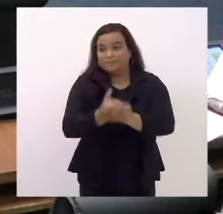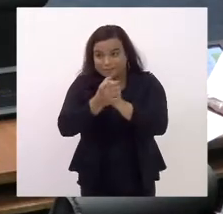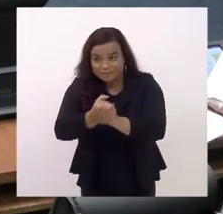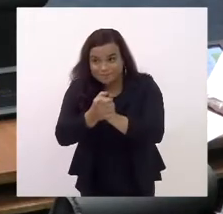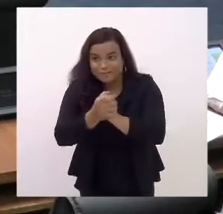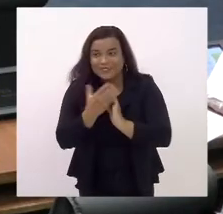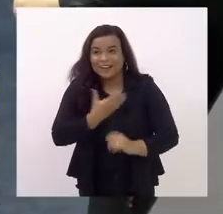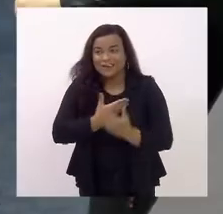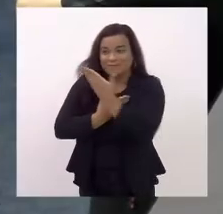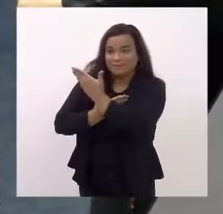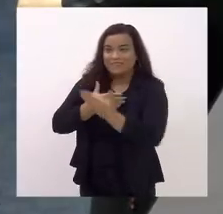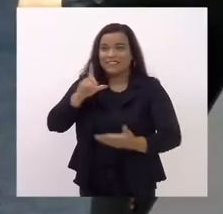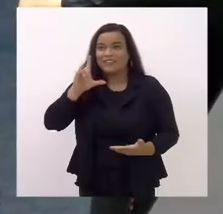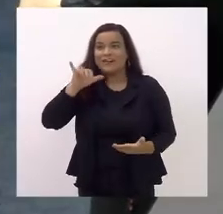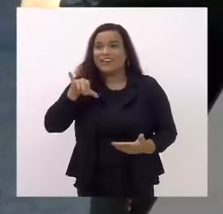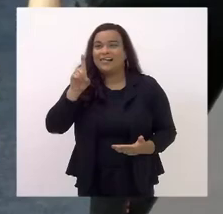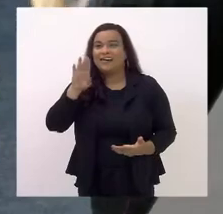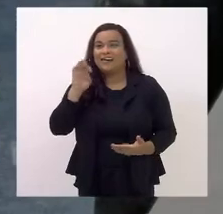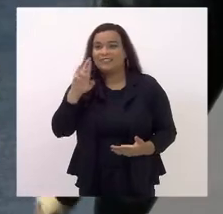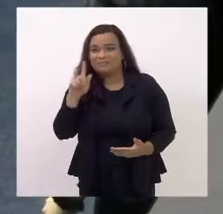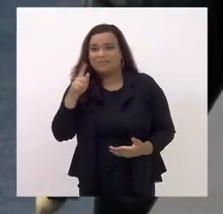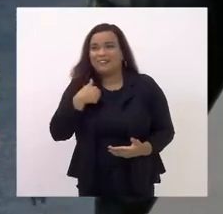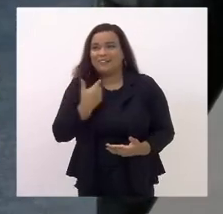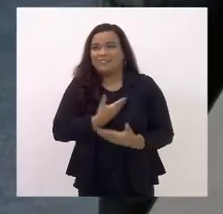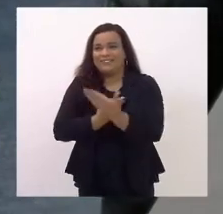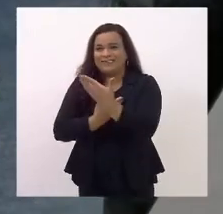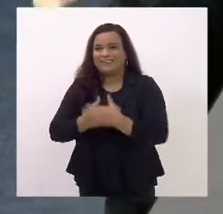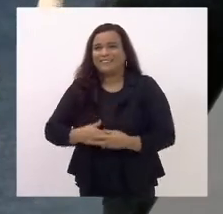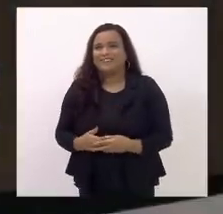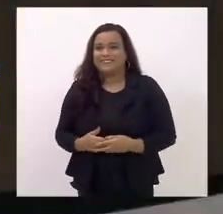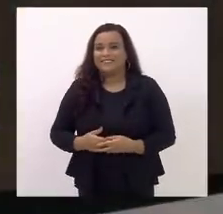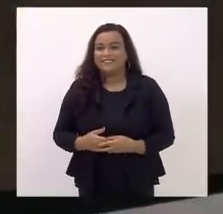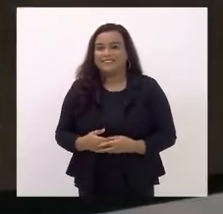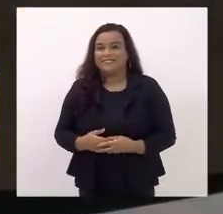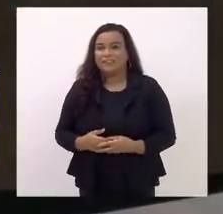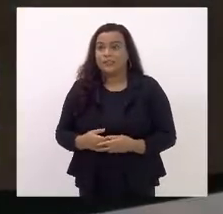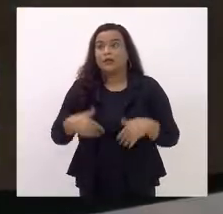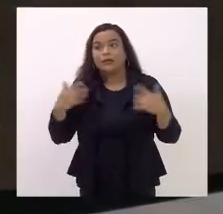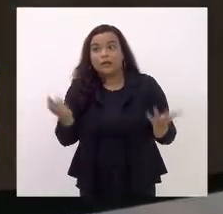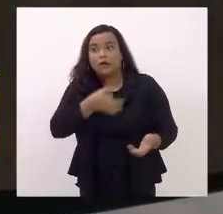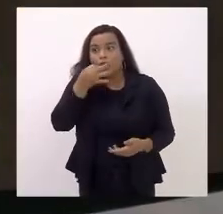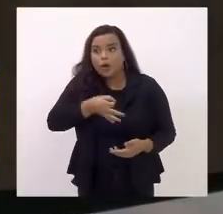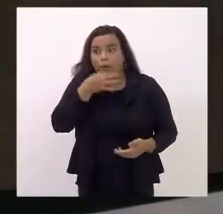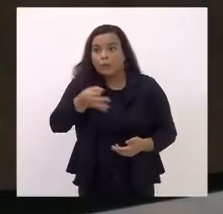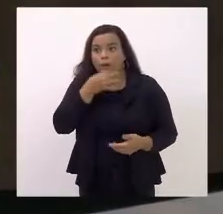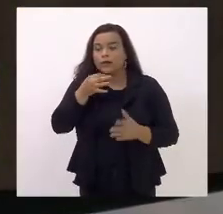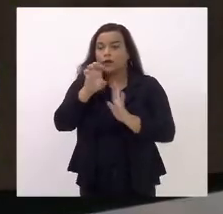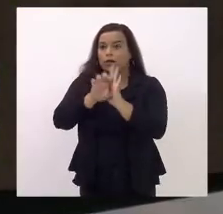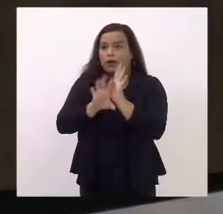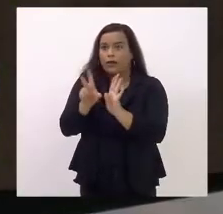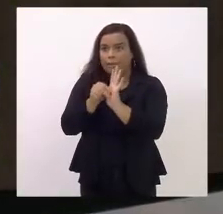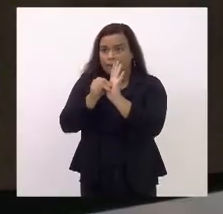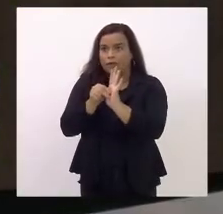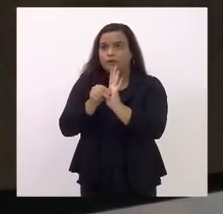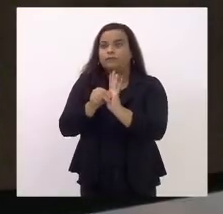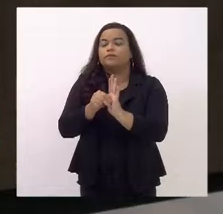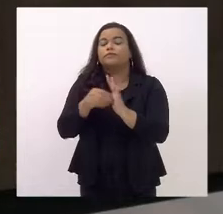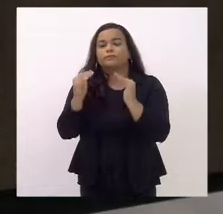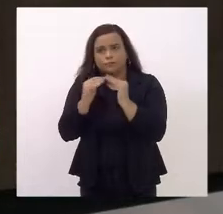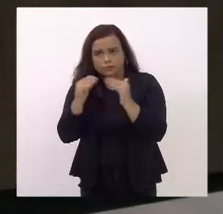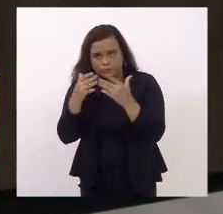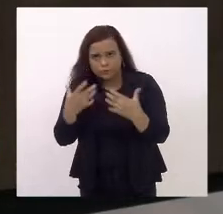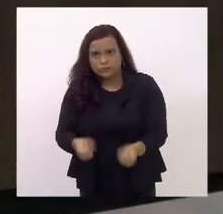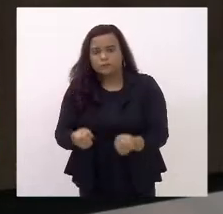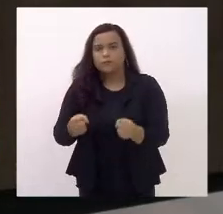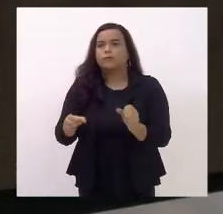Lindberg Faria, uma honra, um amigo querido. Senhor presidente, o parecer das emendas de plenário, favorável à emenda 2, favorável